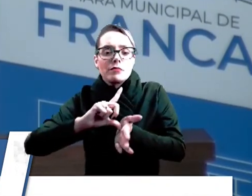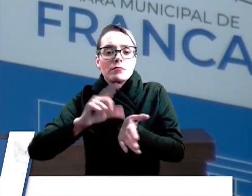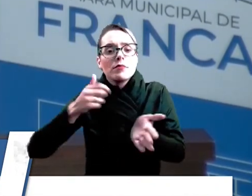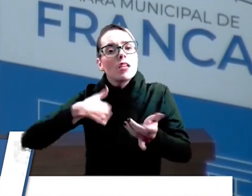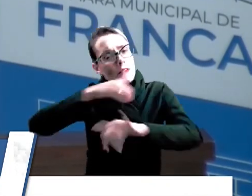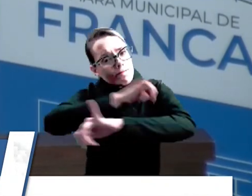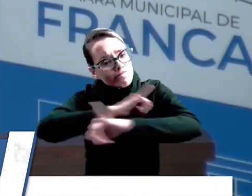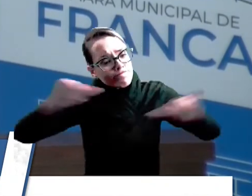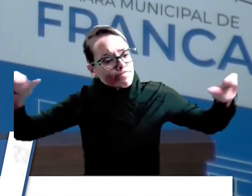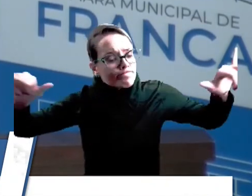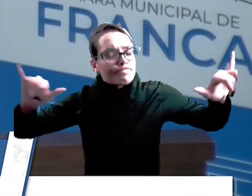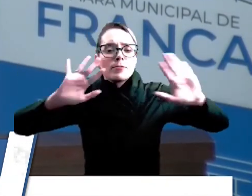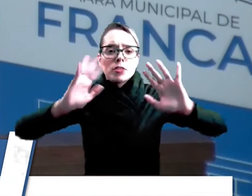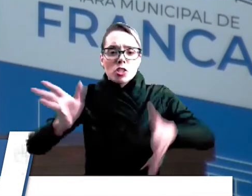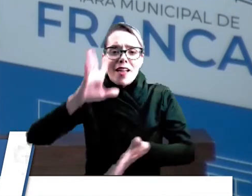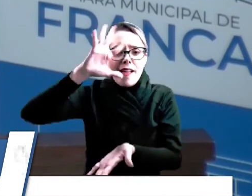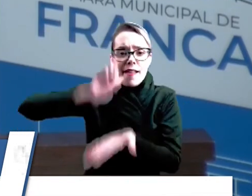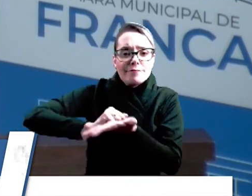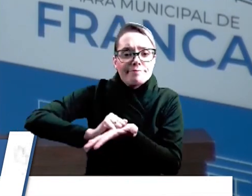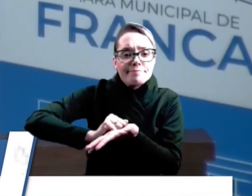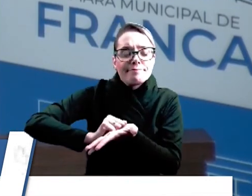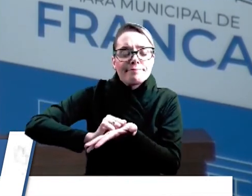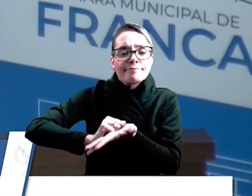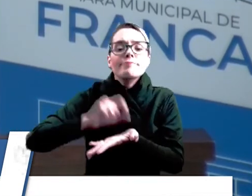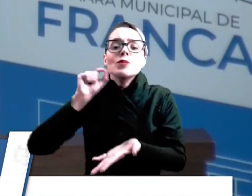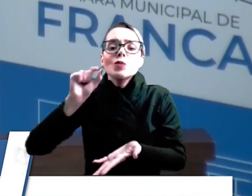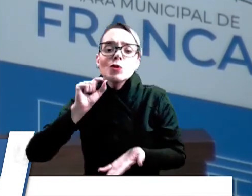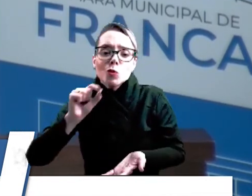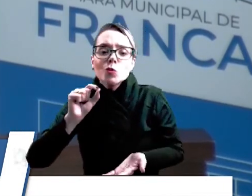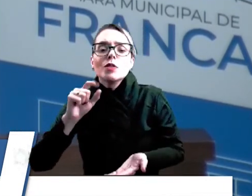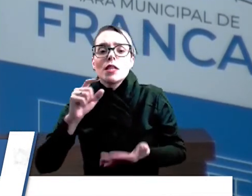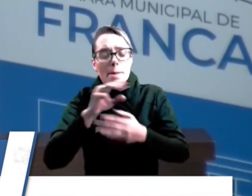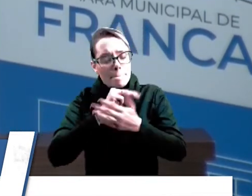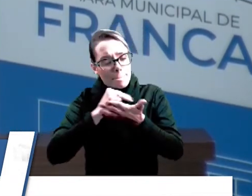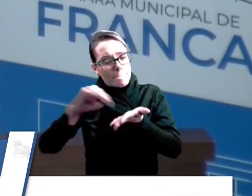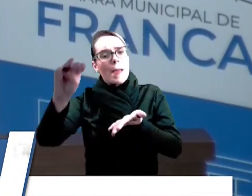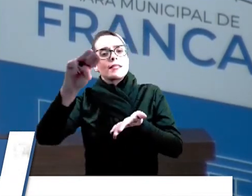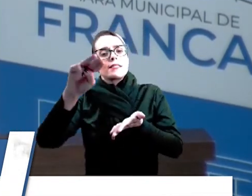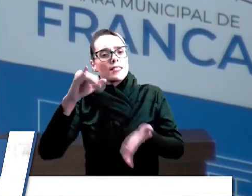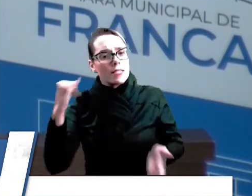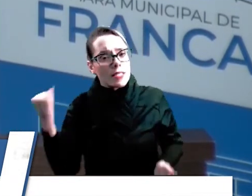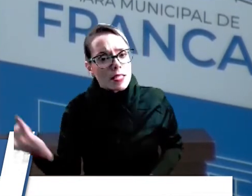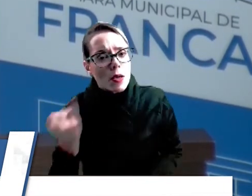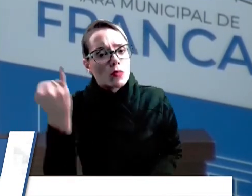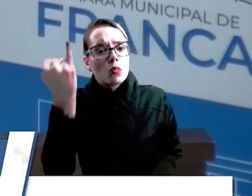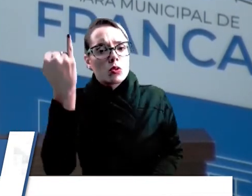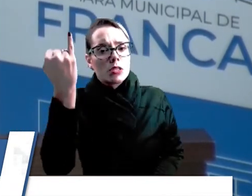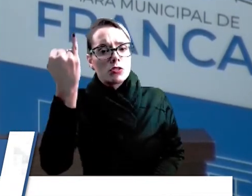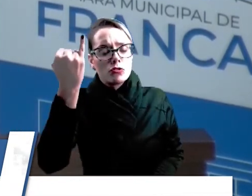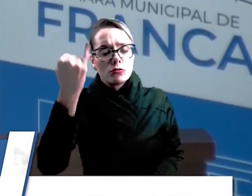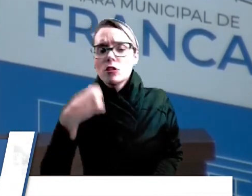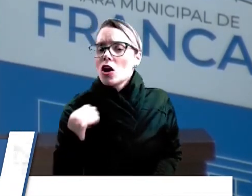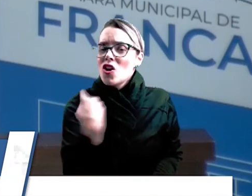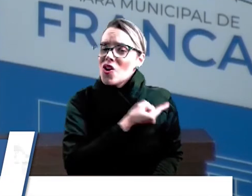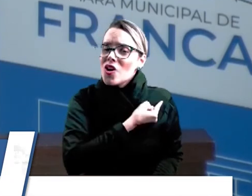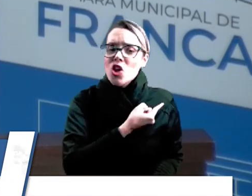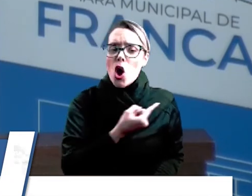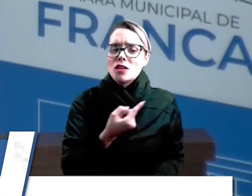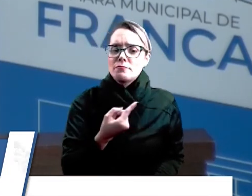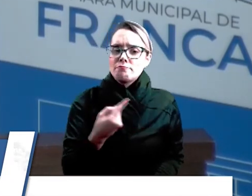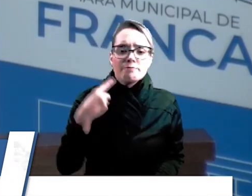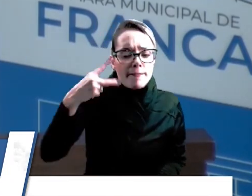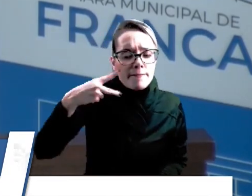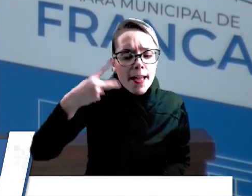aqui, que ela é importante, porque nós como homens públicos, a gente tem